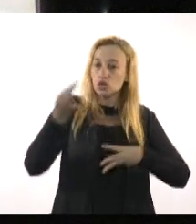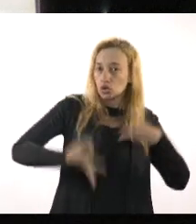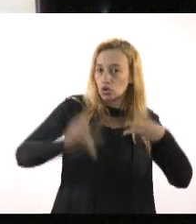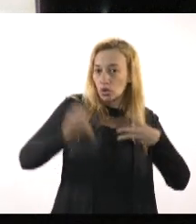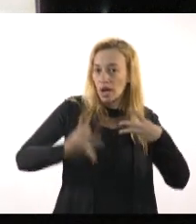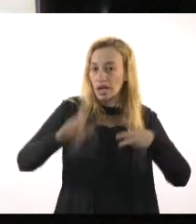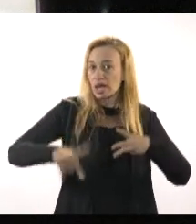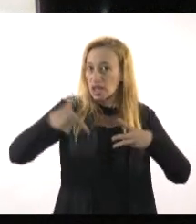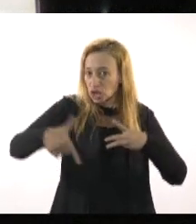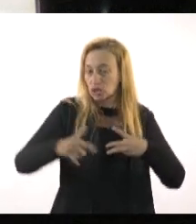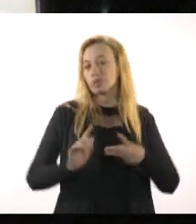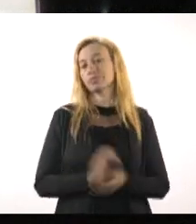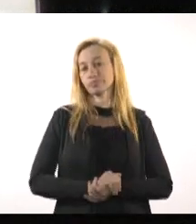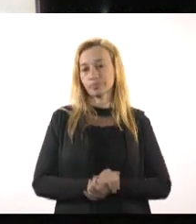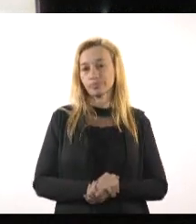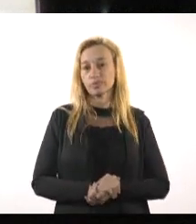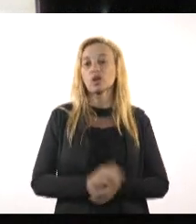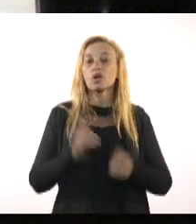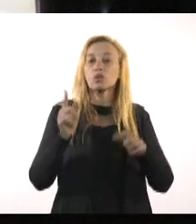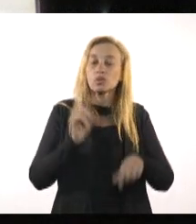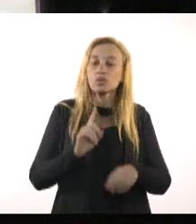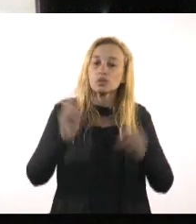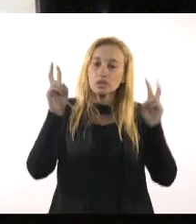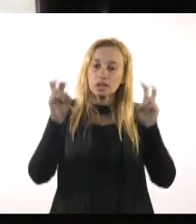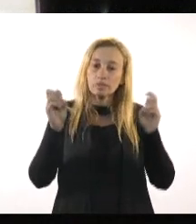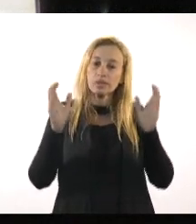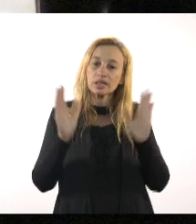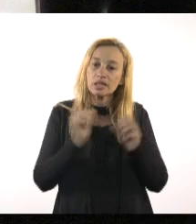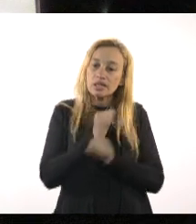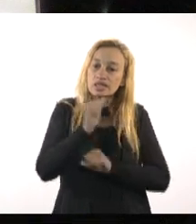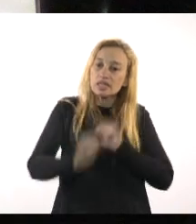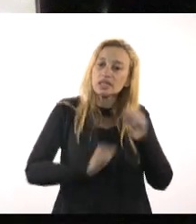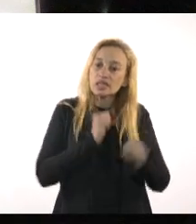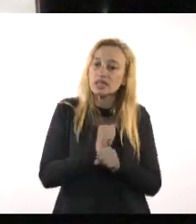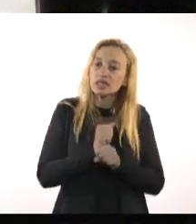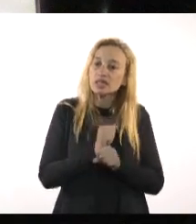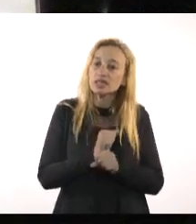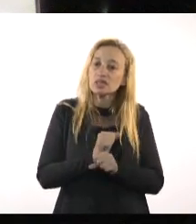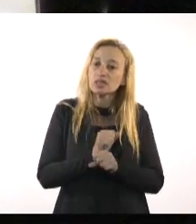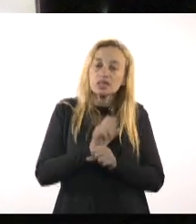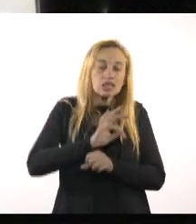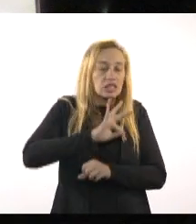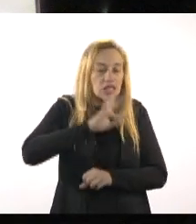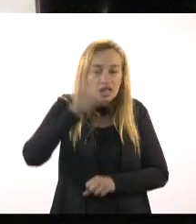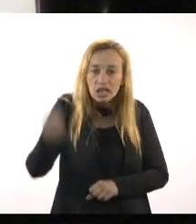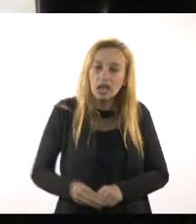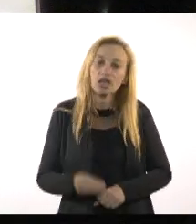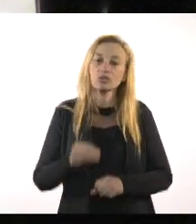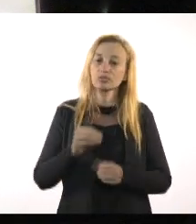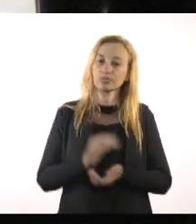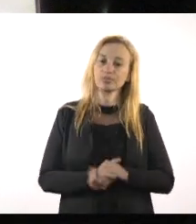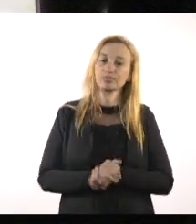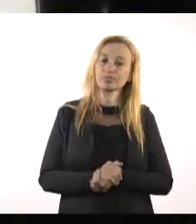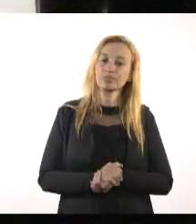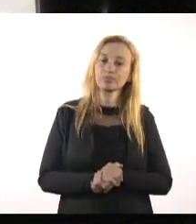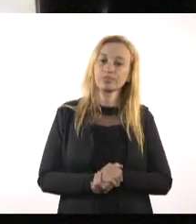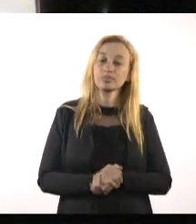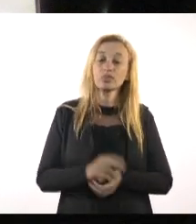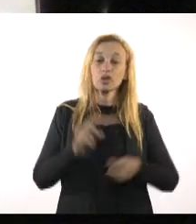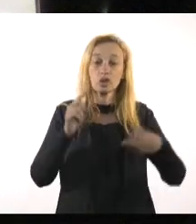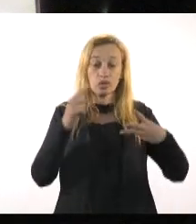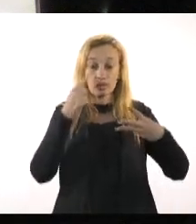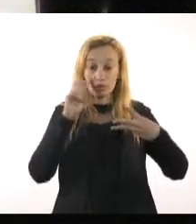o agir. O tema desse ano nos coloca muito claro esse passo a passo, que começa com